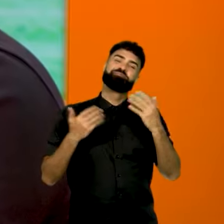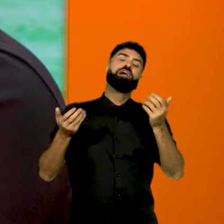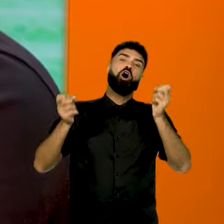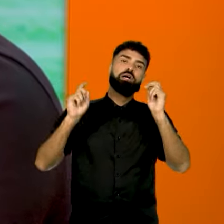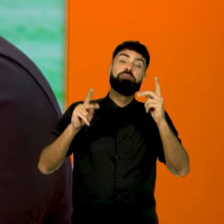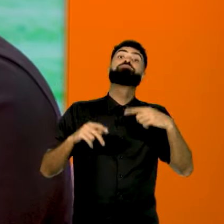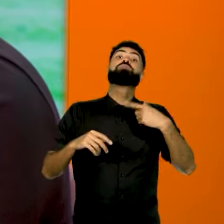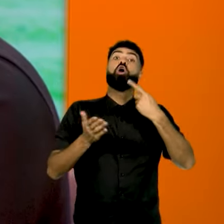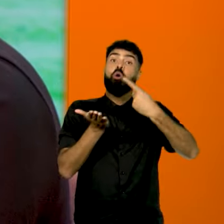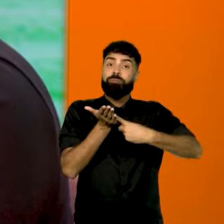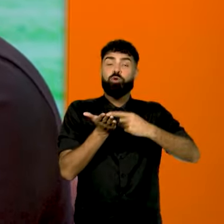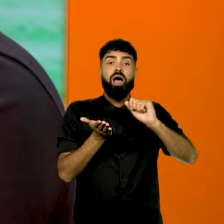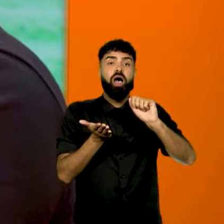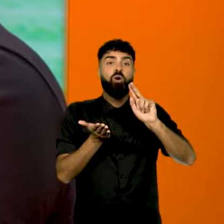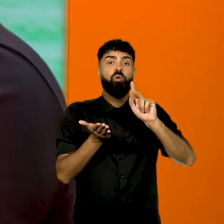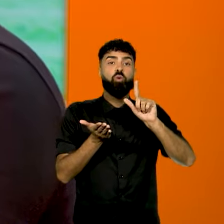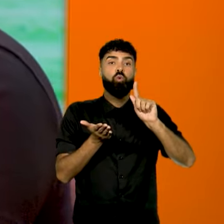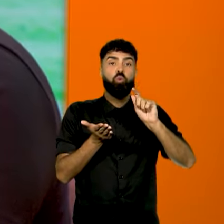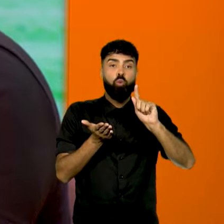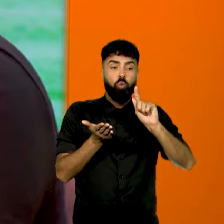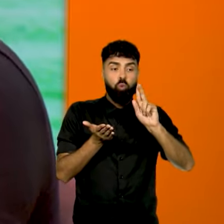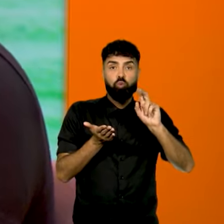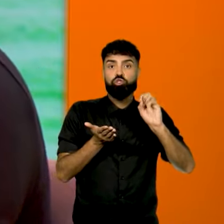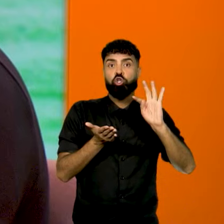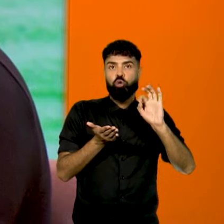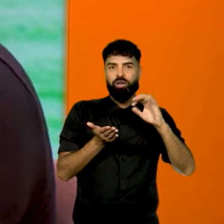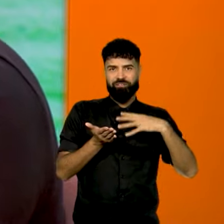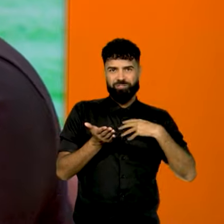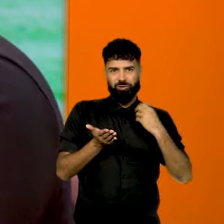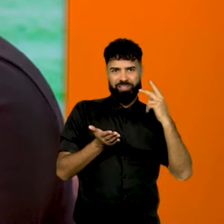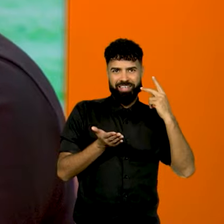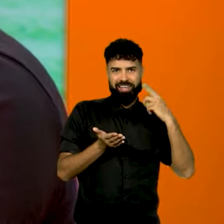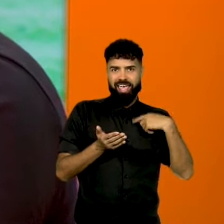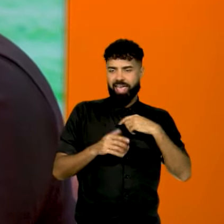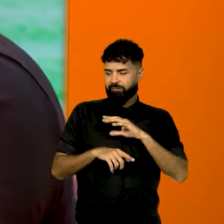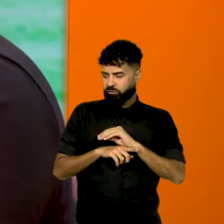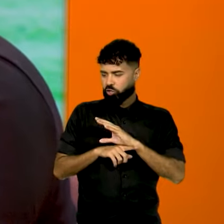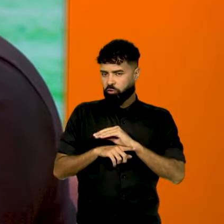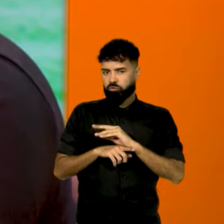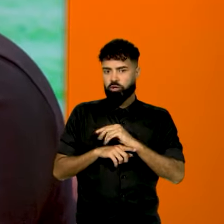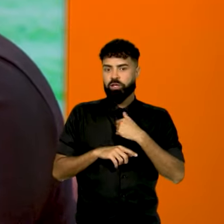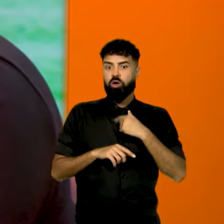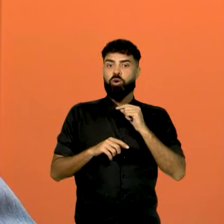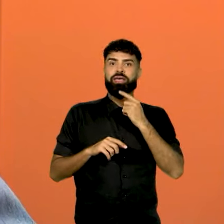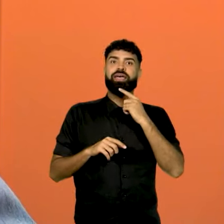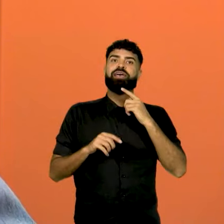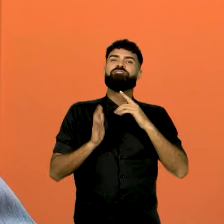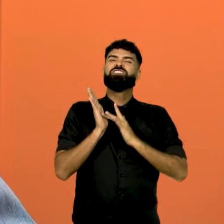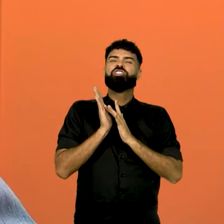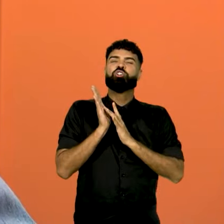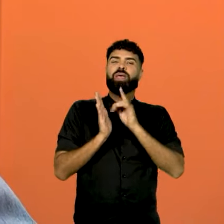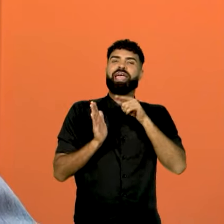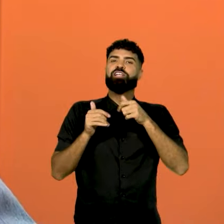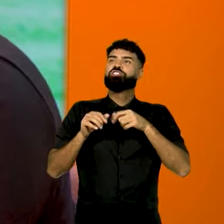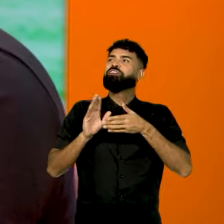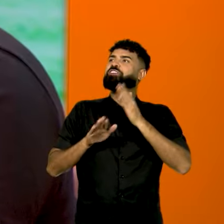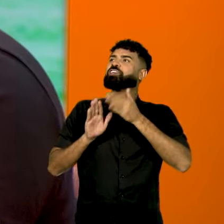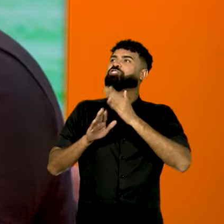Combinamos com o Augusto, filho dele, de ficar mandando fotos do sapo, como se o sapo estivesse curtindo aventuras pelo